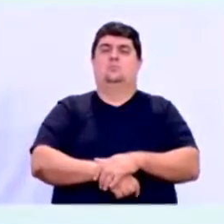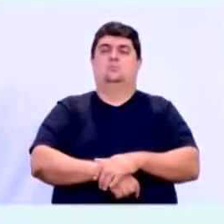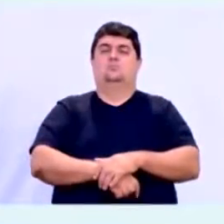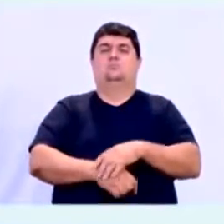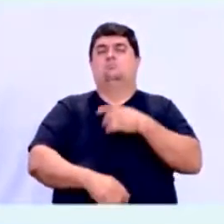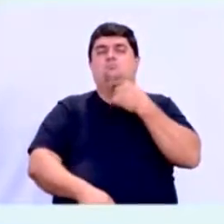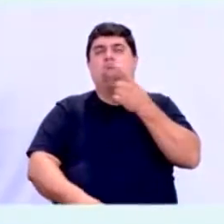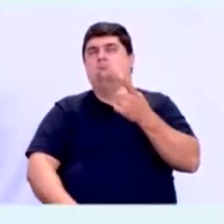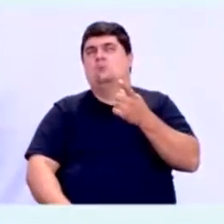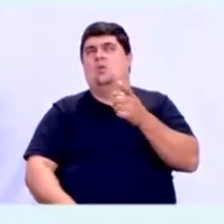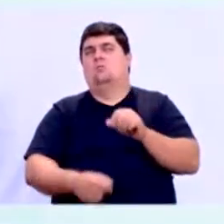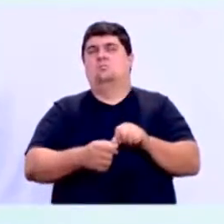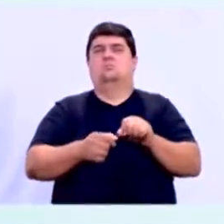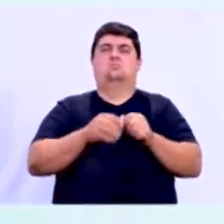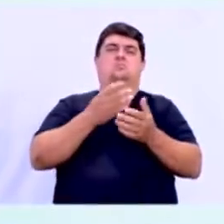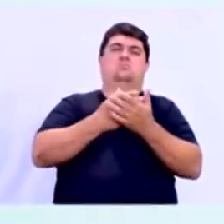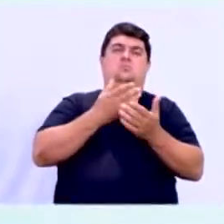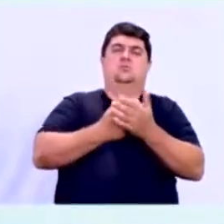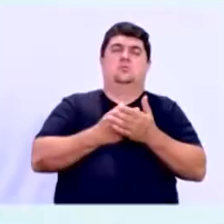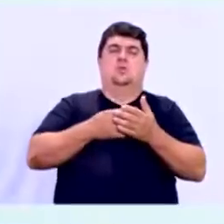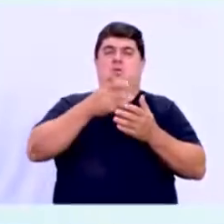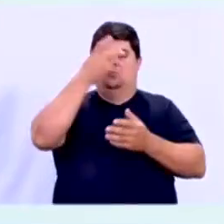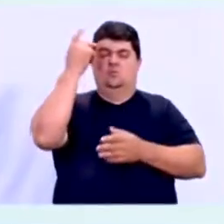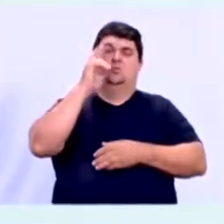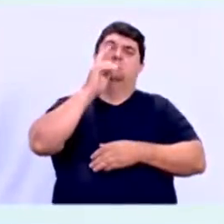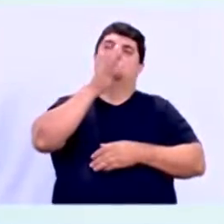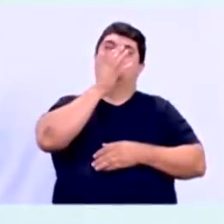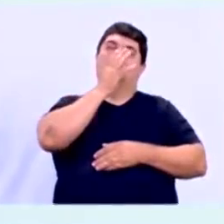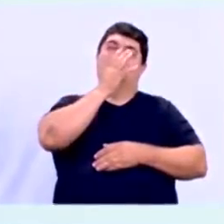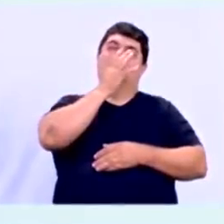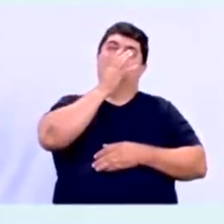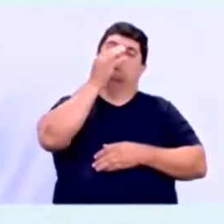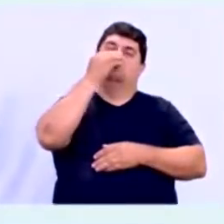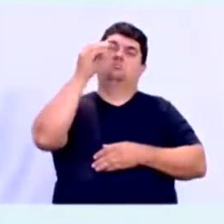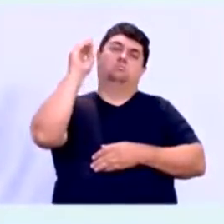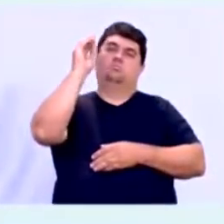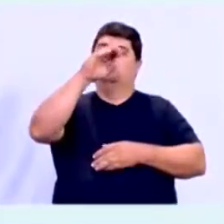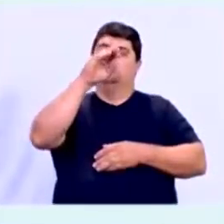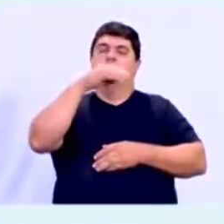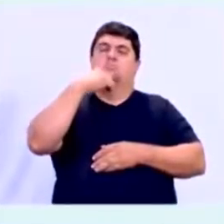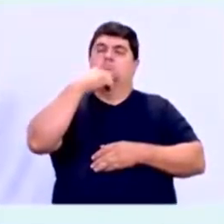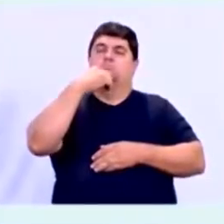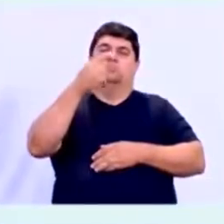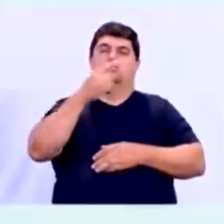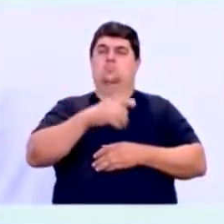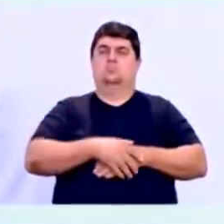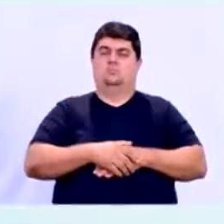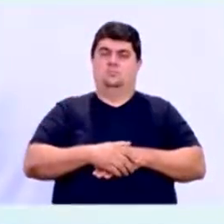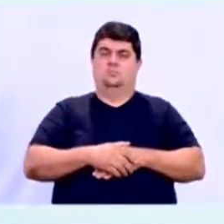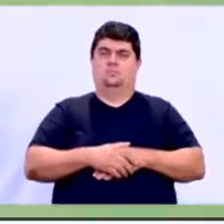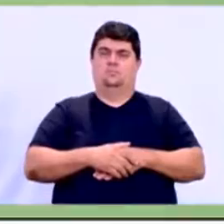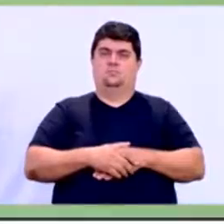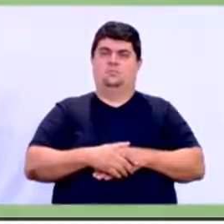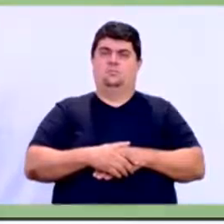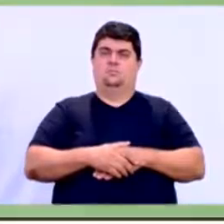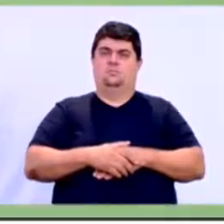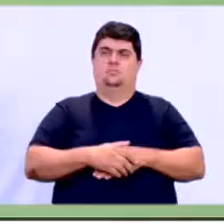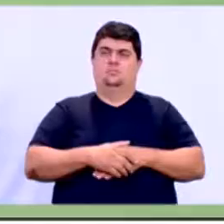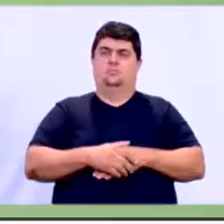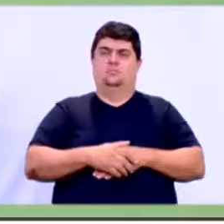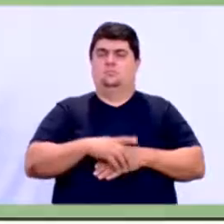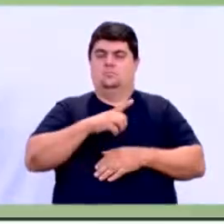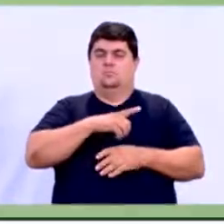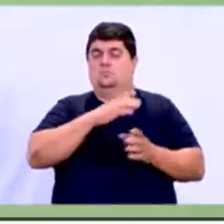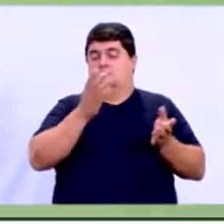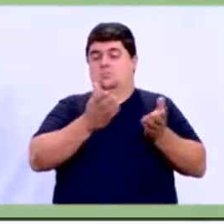querer desenvolver algo que depois vai acabar mais me prejudicando do que contribuindo para o negócio, né? Verdade. Então, continuando, nós